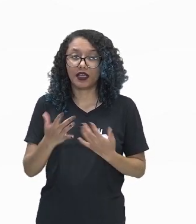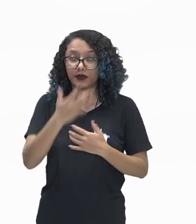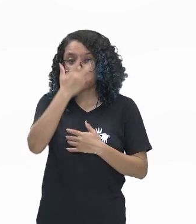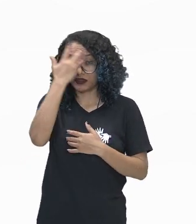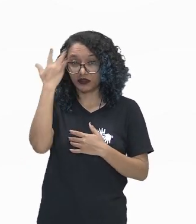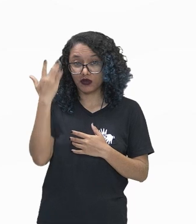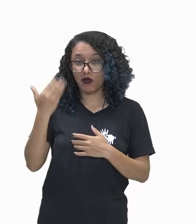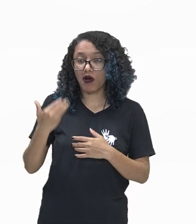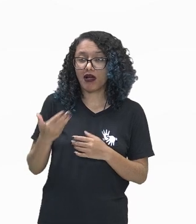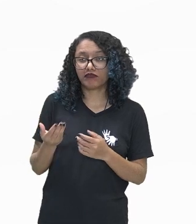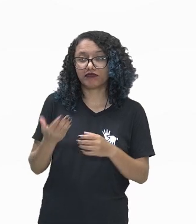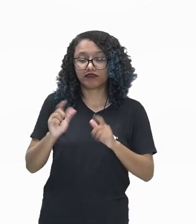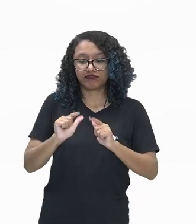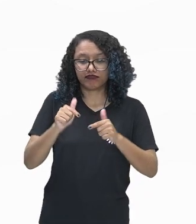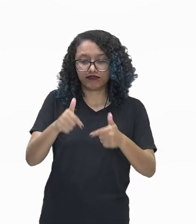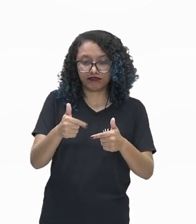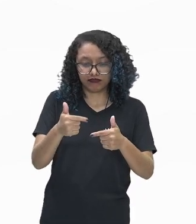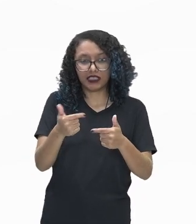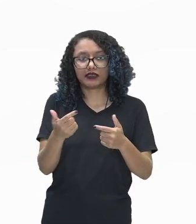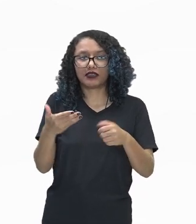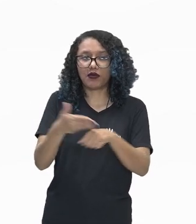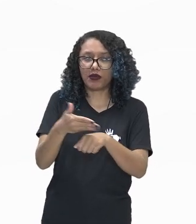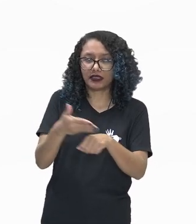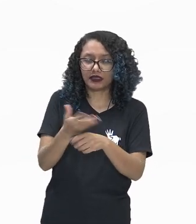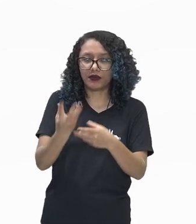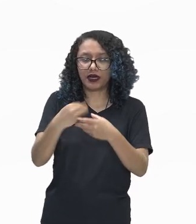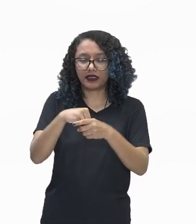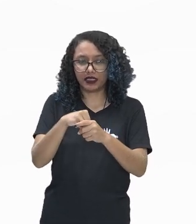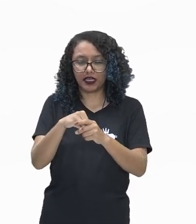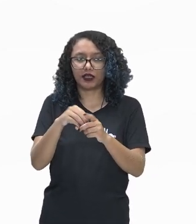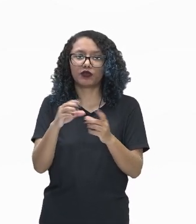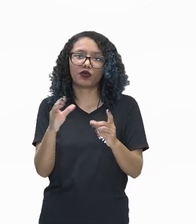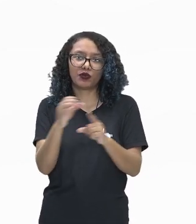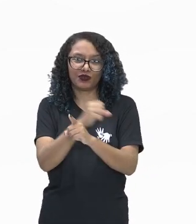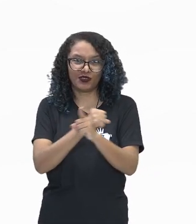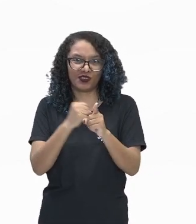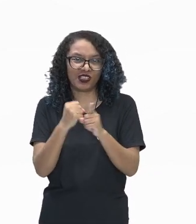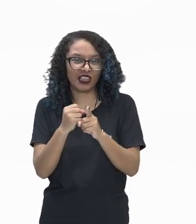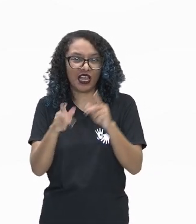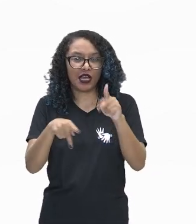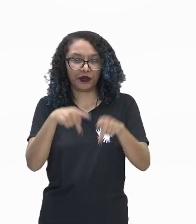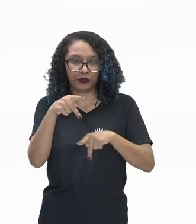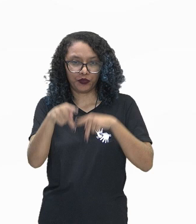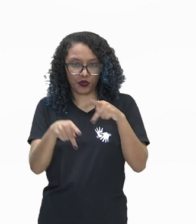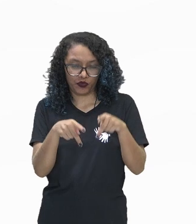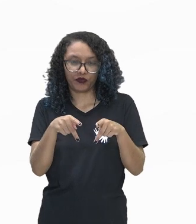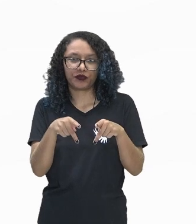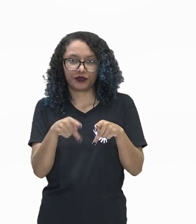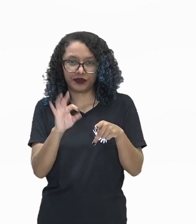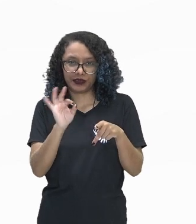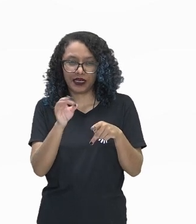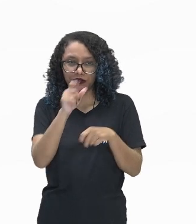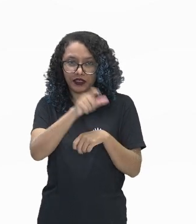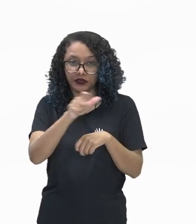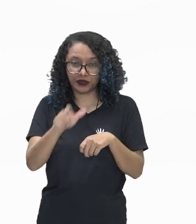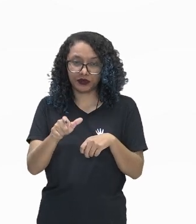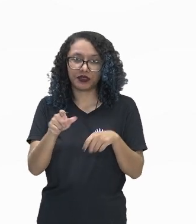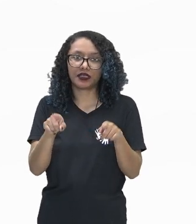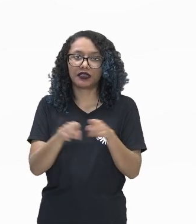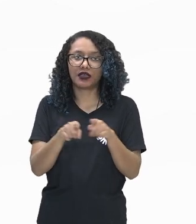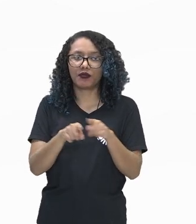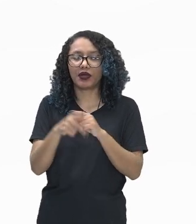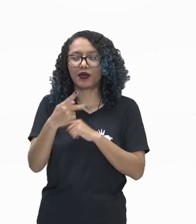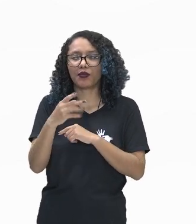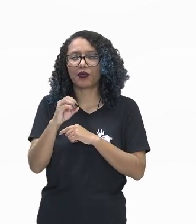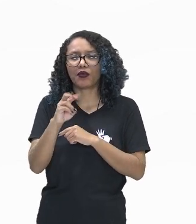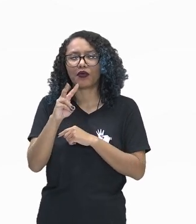que constrói, então, a riqueza de um país. Né? E, claro, povo, a